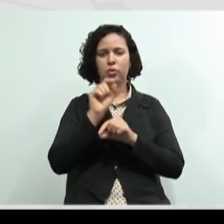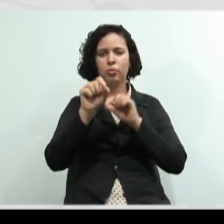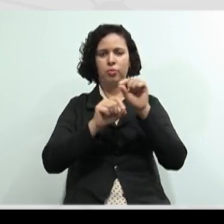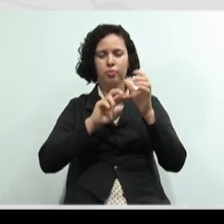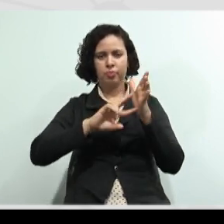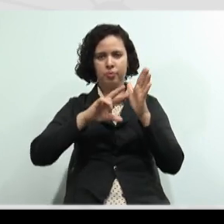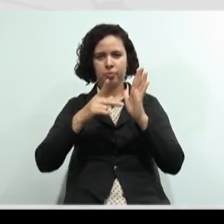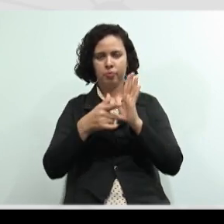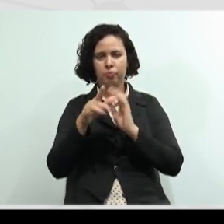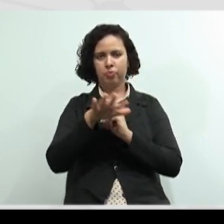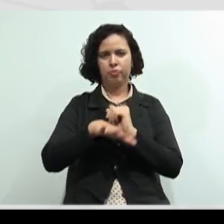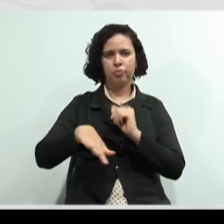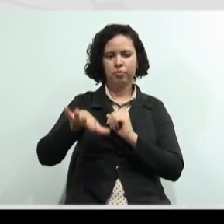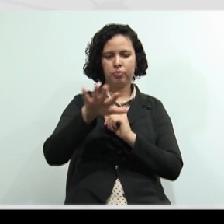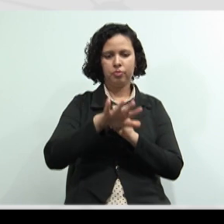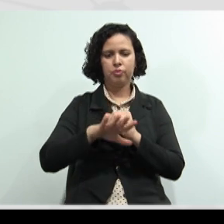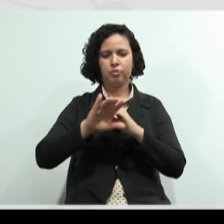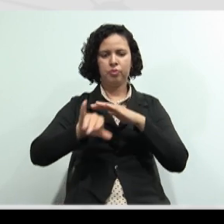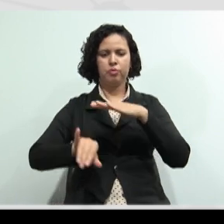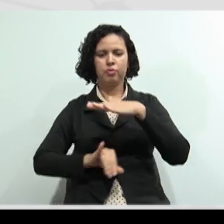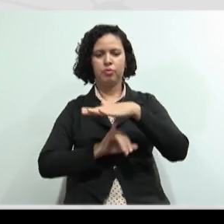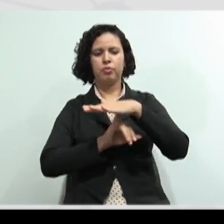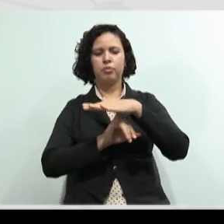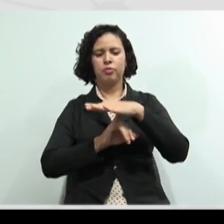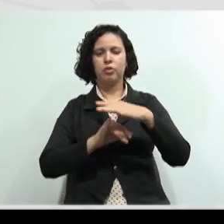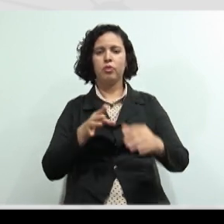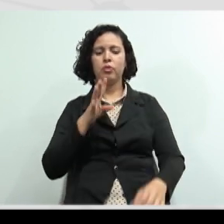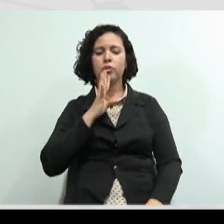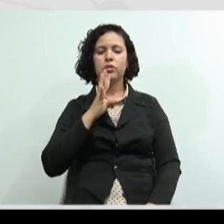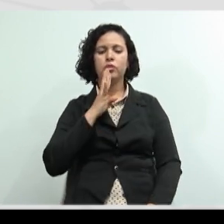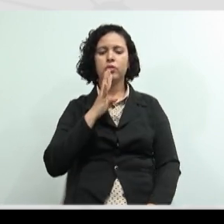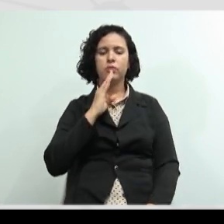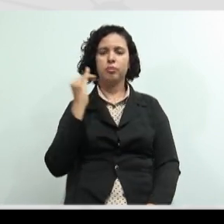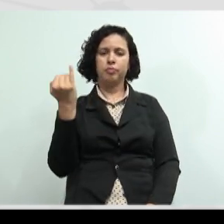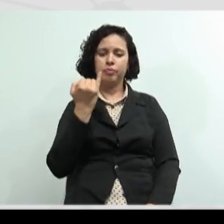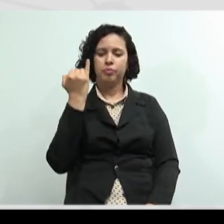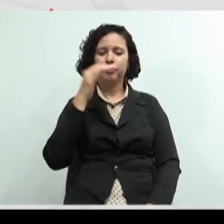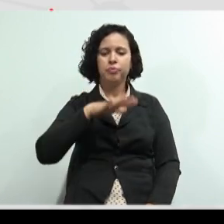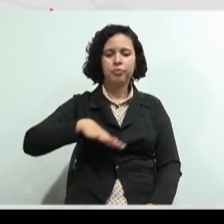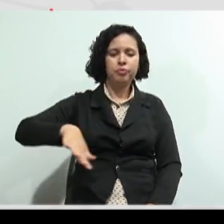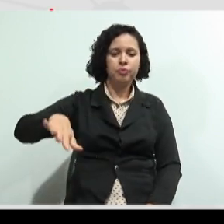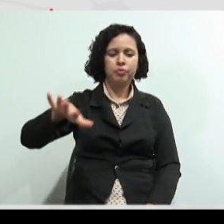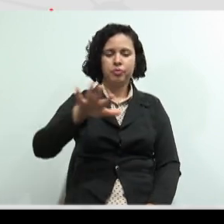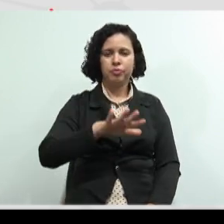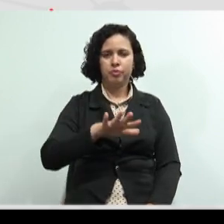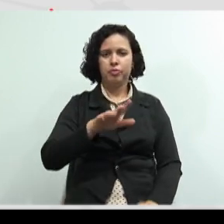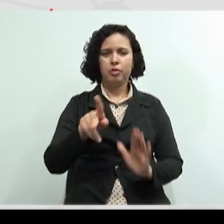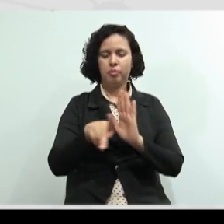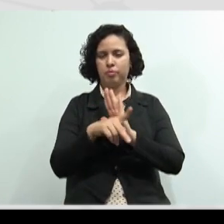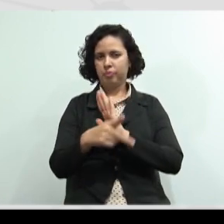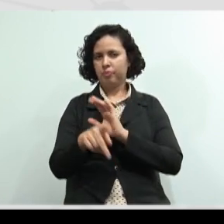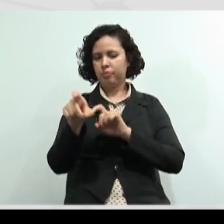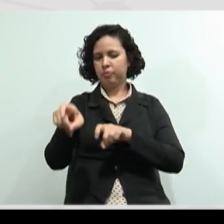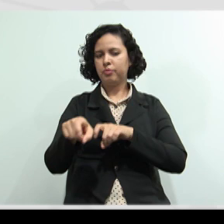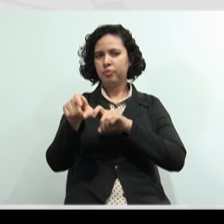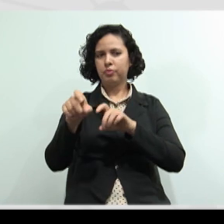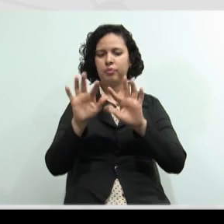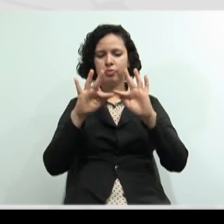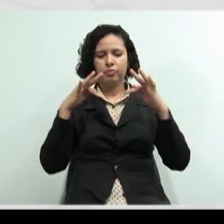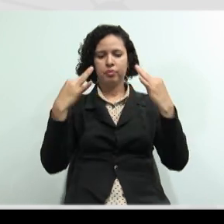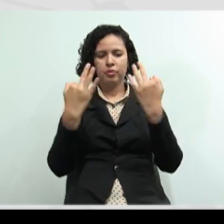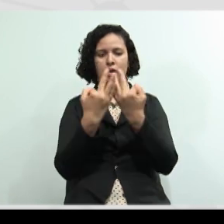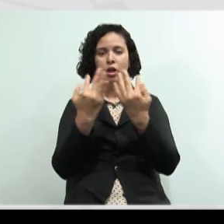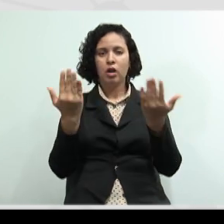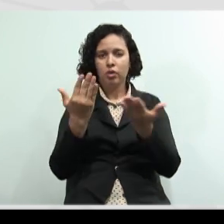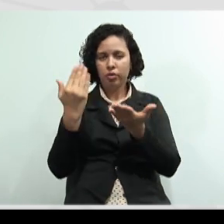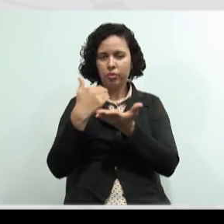institucional, reconhecer a importância dos mercados institucionais para a agricultura familiar. Começando